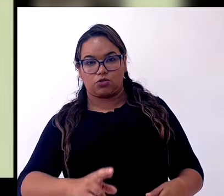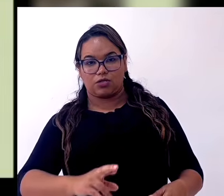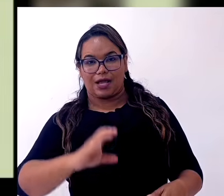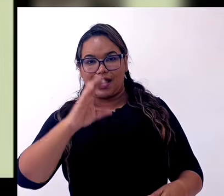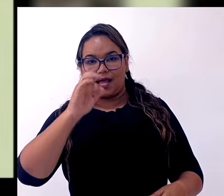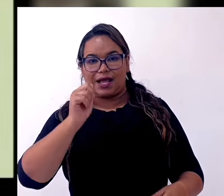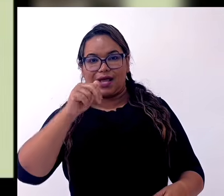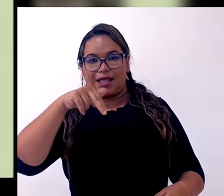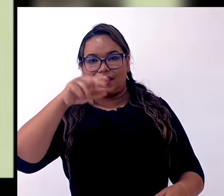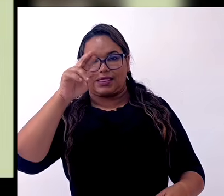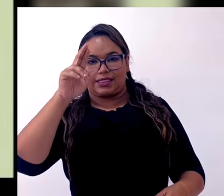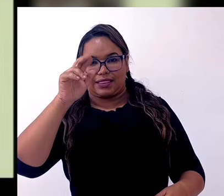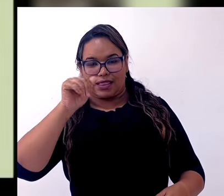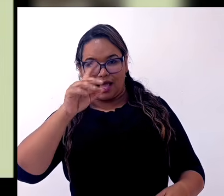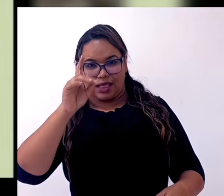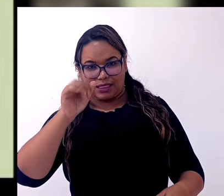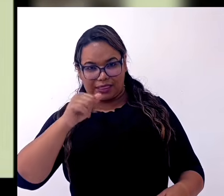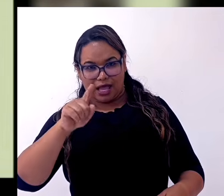para todos nós.